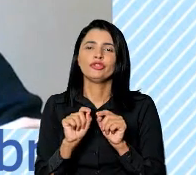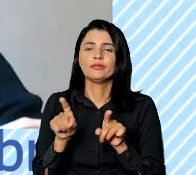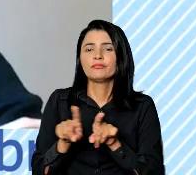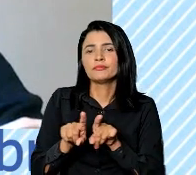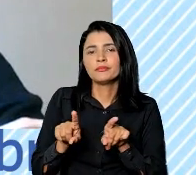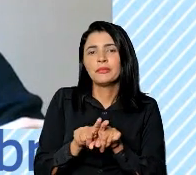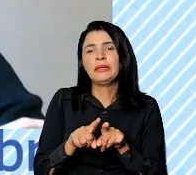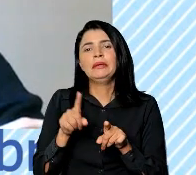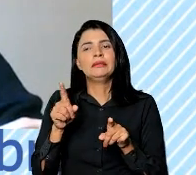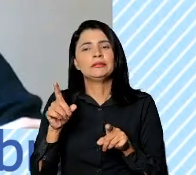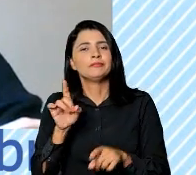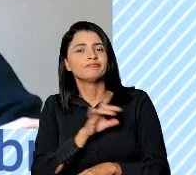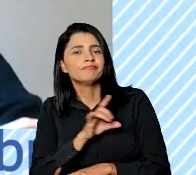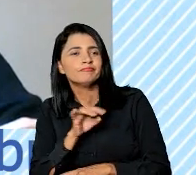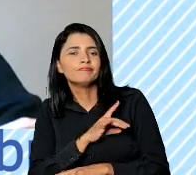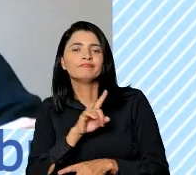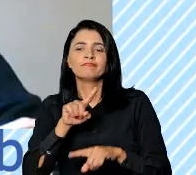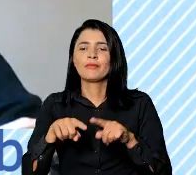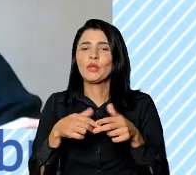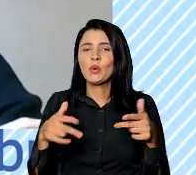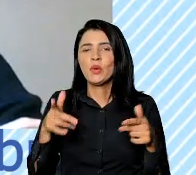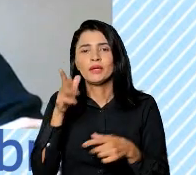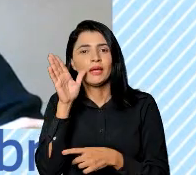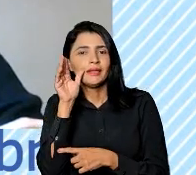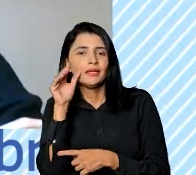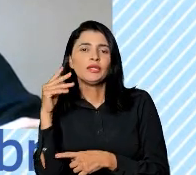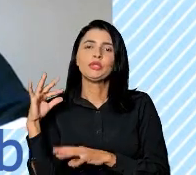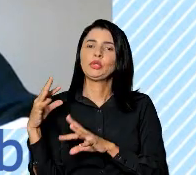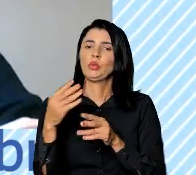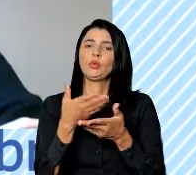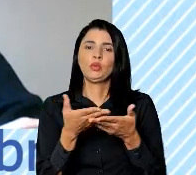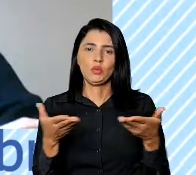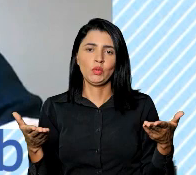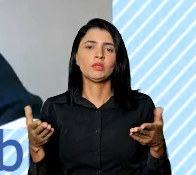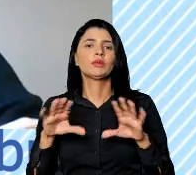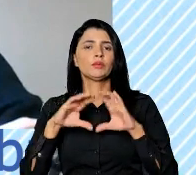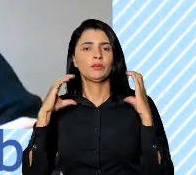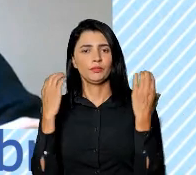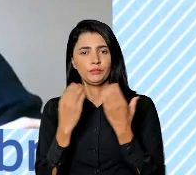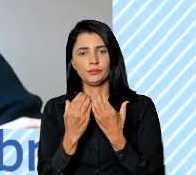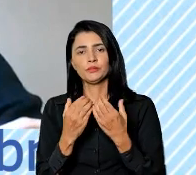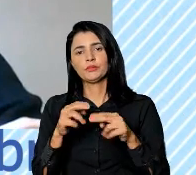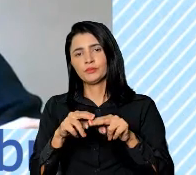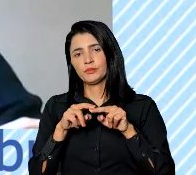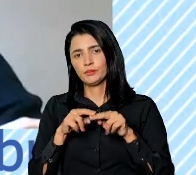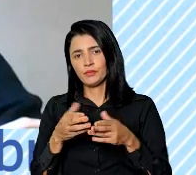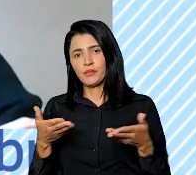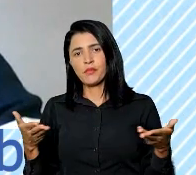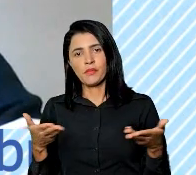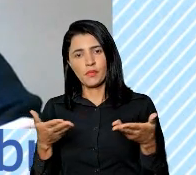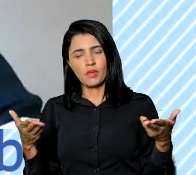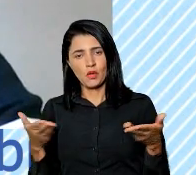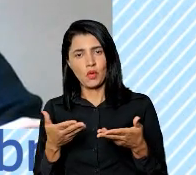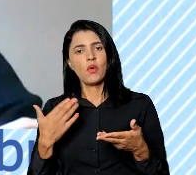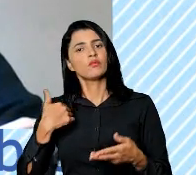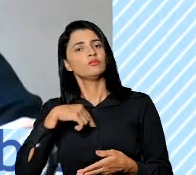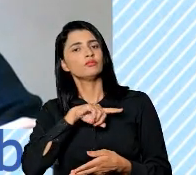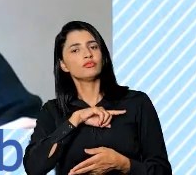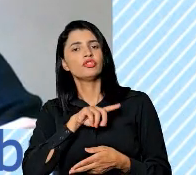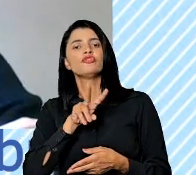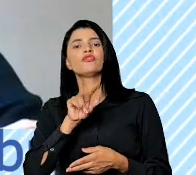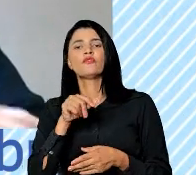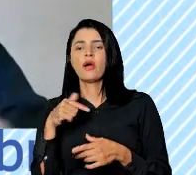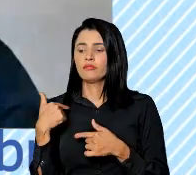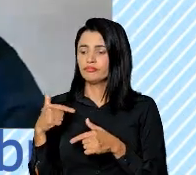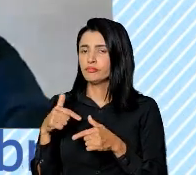nos afligem, as questões de interesse de toda a nossa comunidade. Por isso, agora, no mês da República, nós vamos tratar